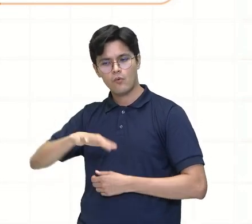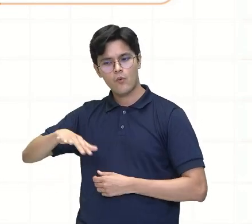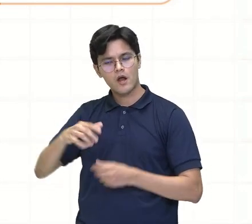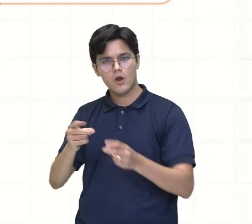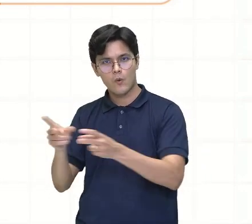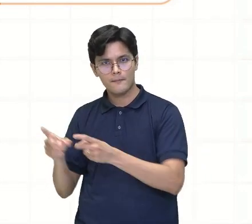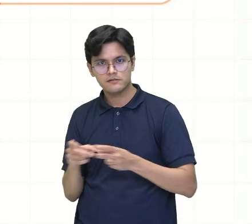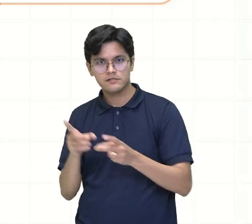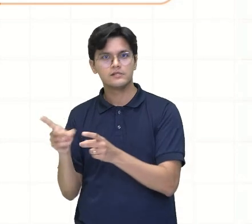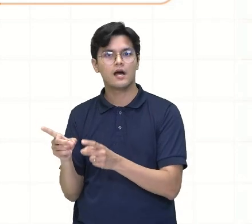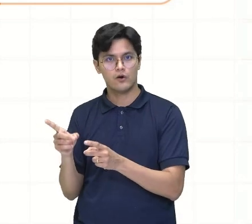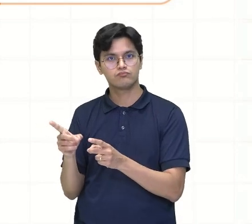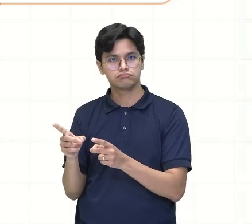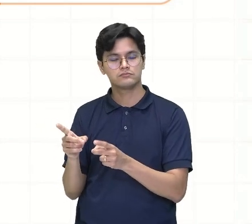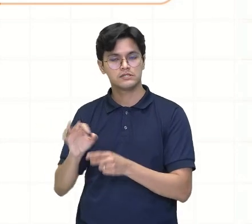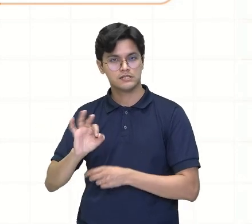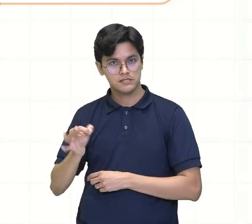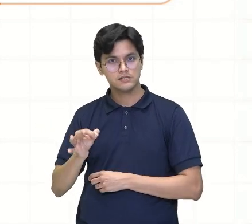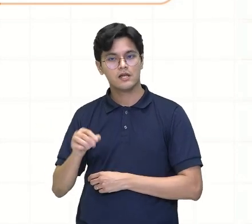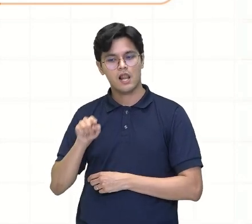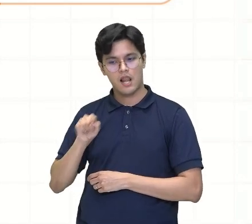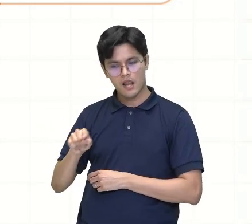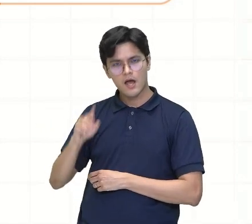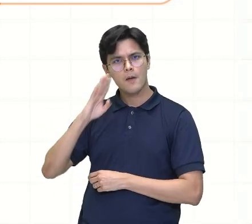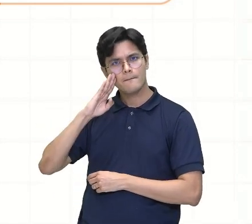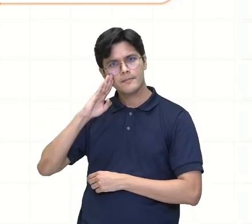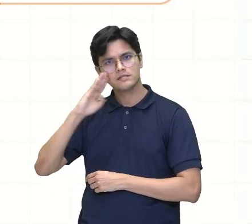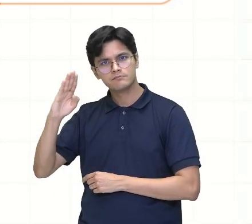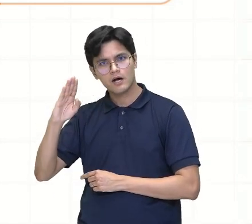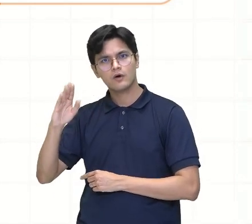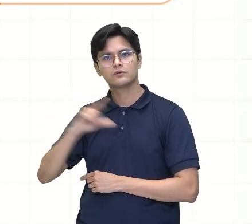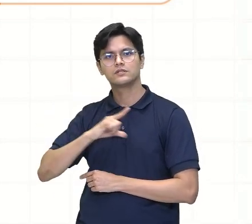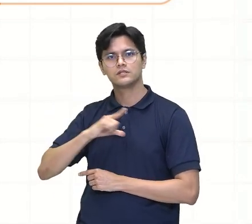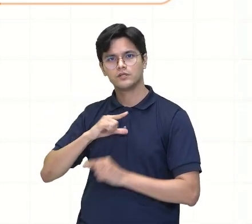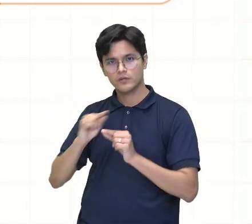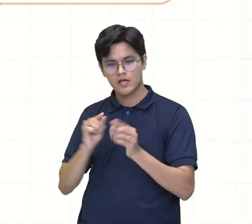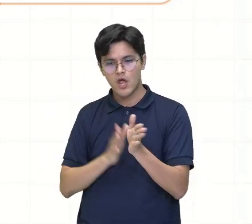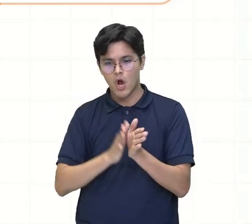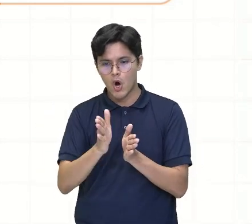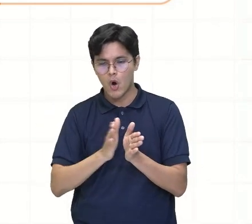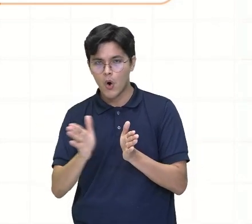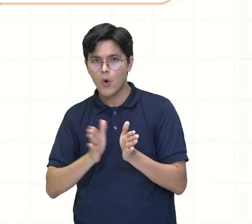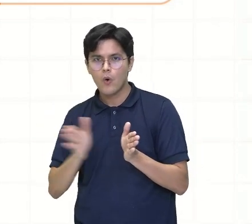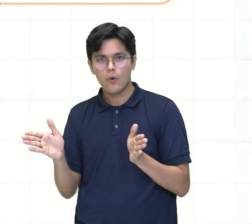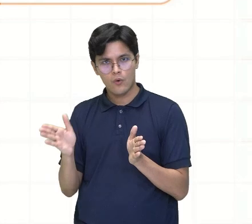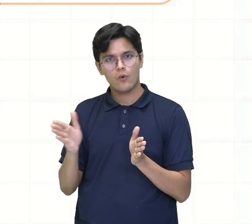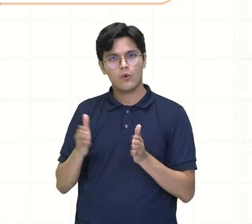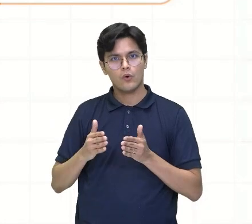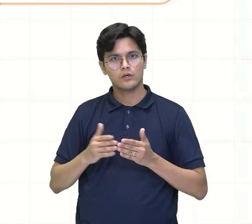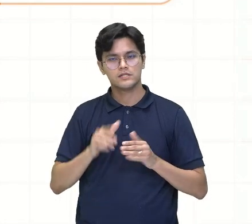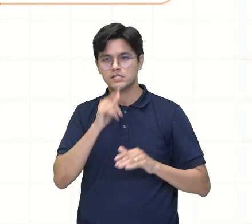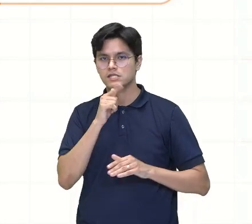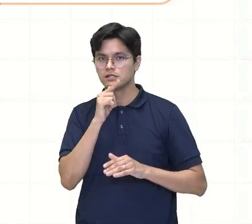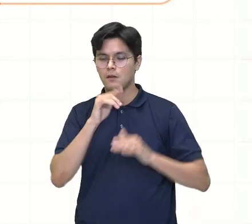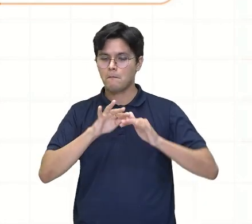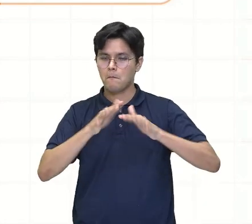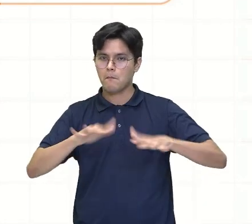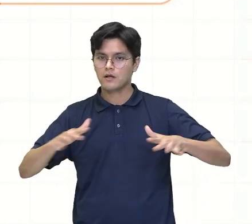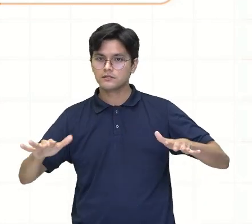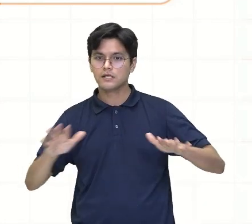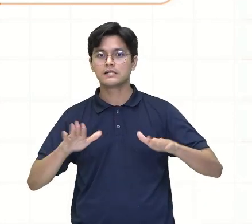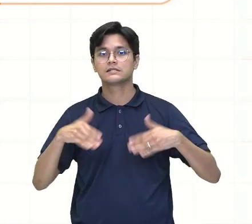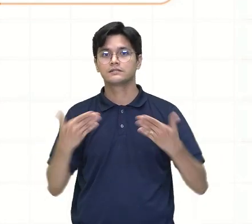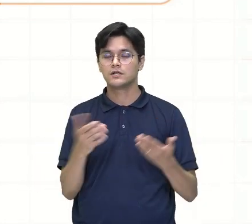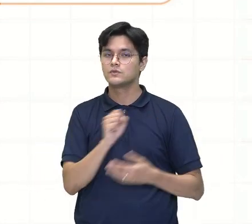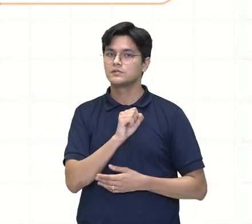rotas comerciais, era um centro em que havia muitas rotas marítimas. Então, quem chegasse a Calicut